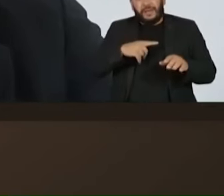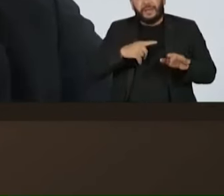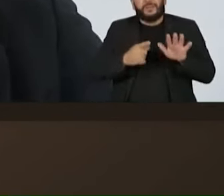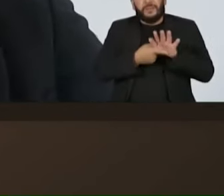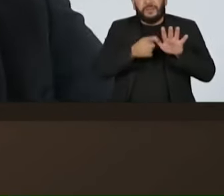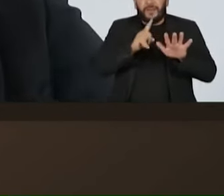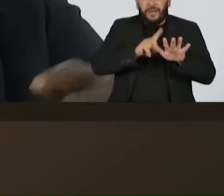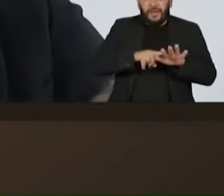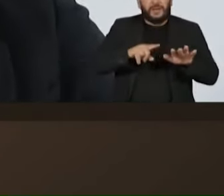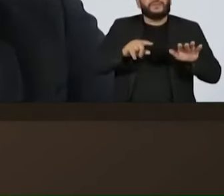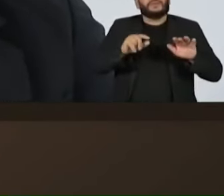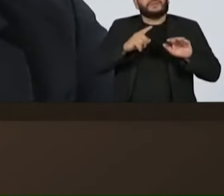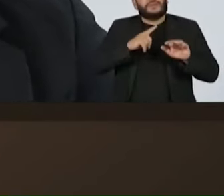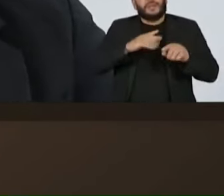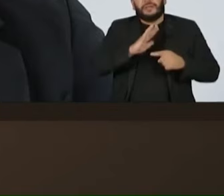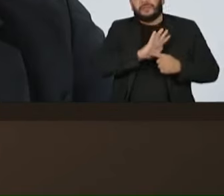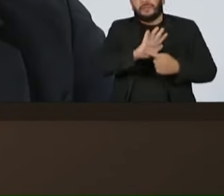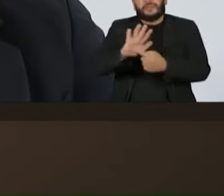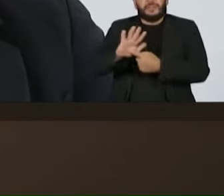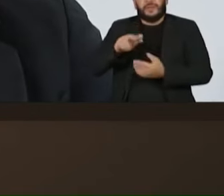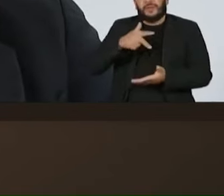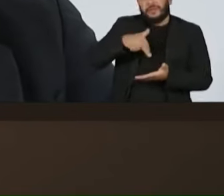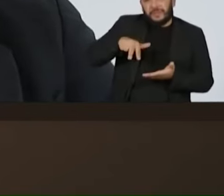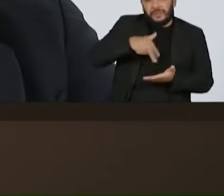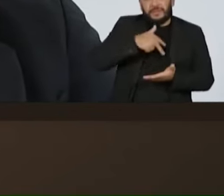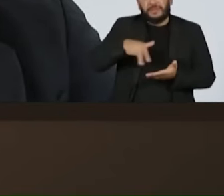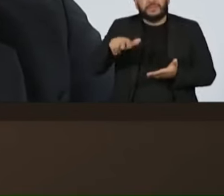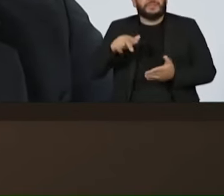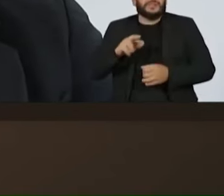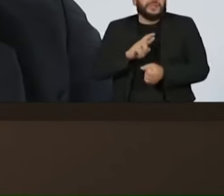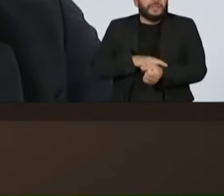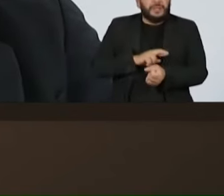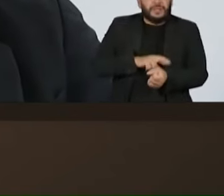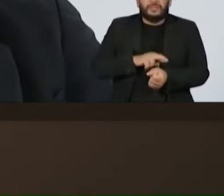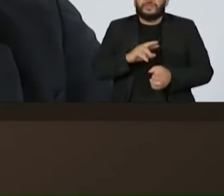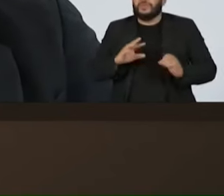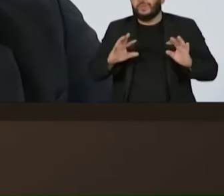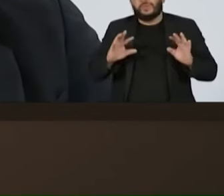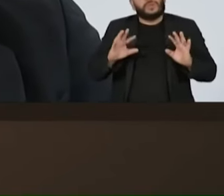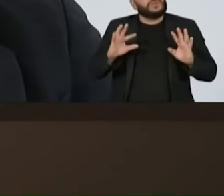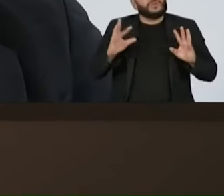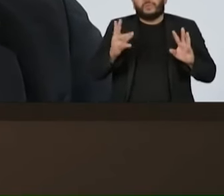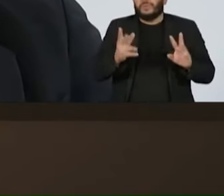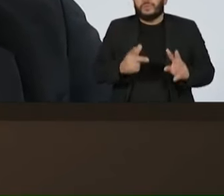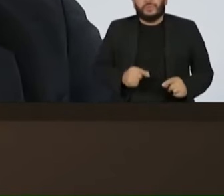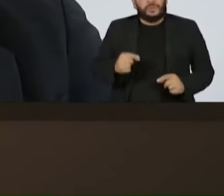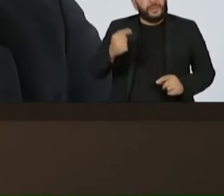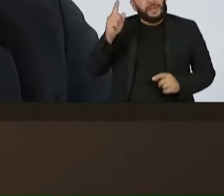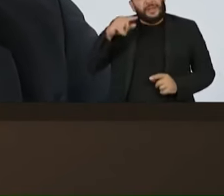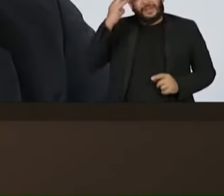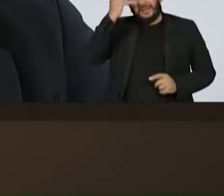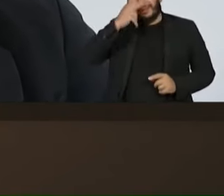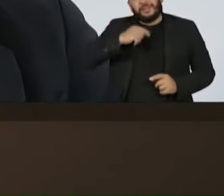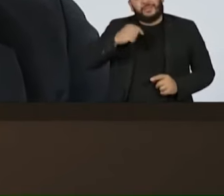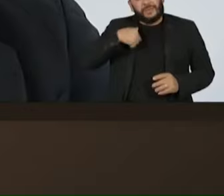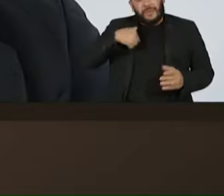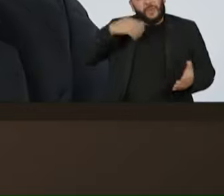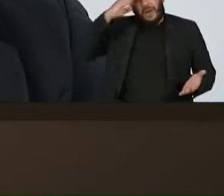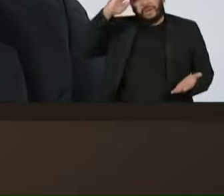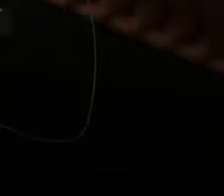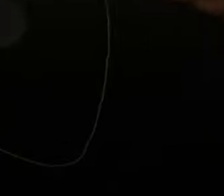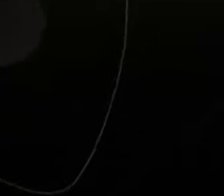ritmos, diversas danças, alegorias, né? E eu sou muito rico, é muito bonito, eu sempre acreditei nisso.